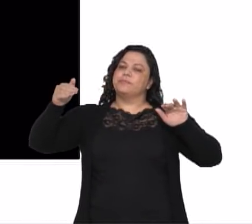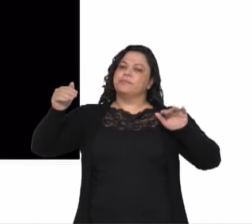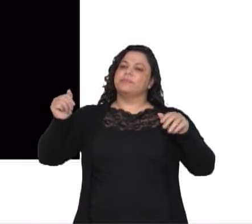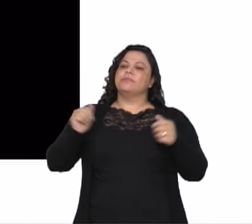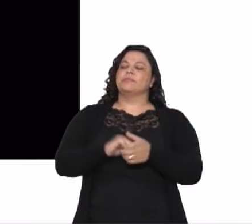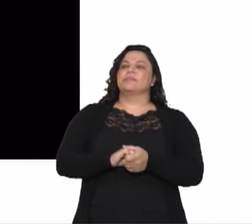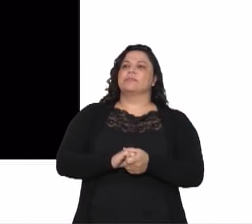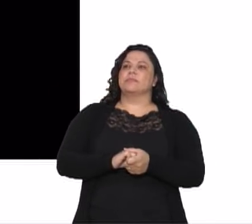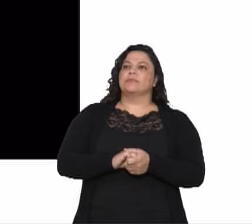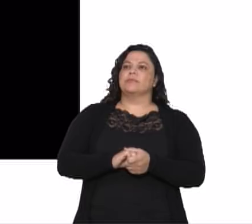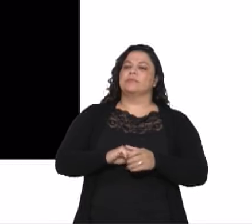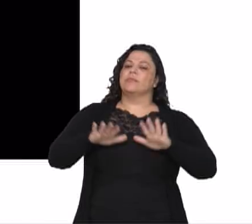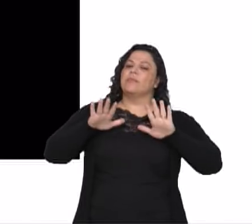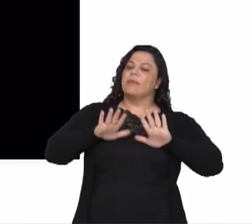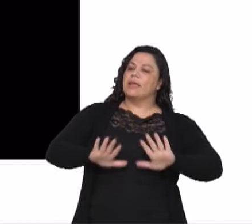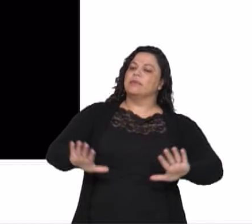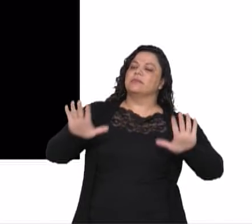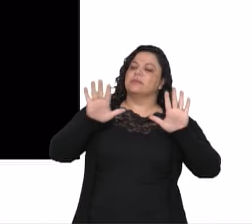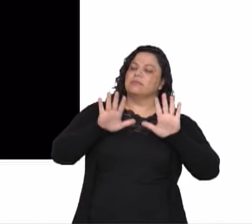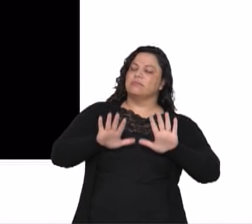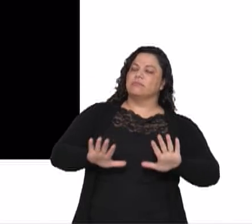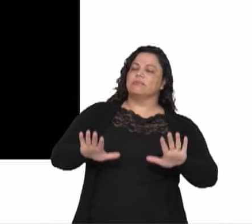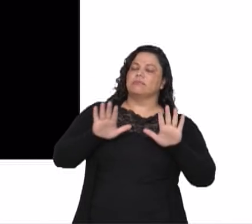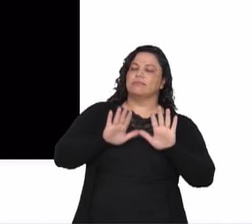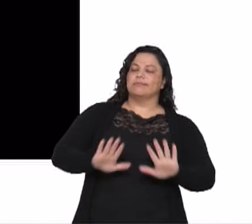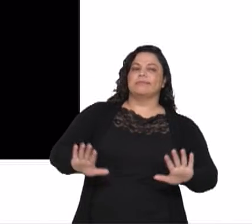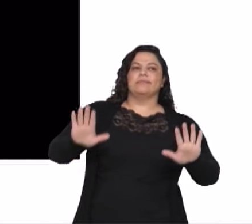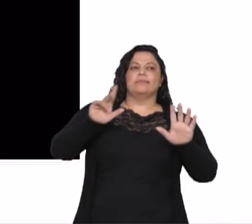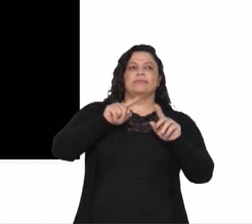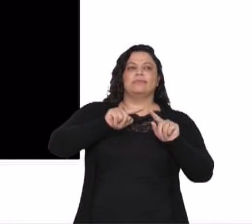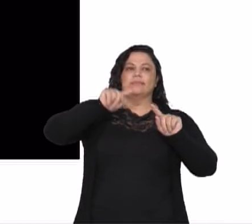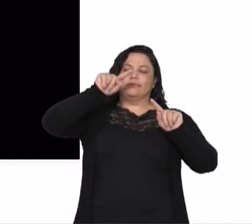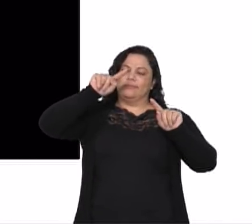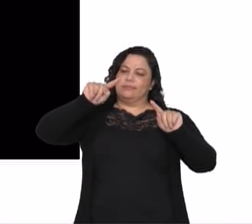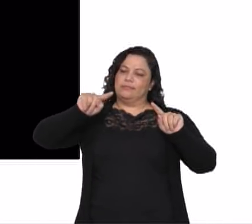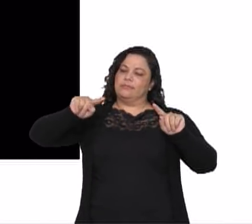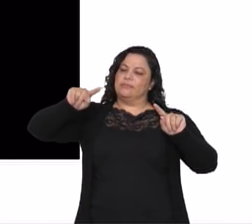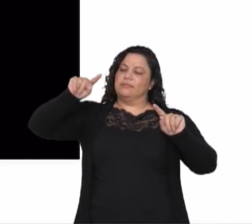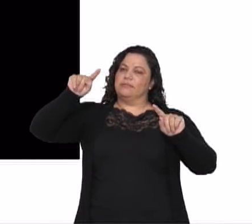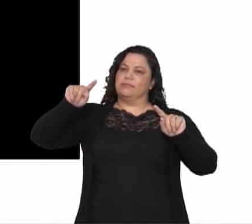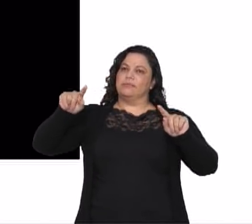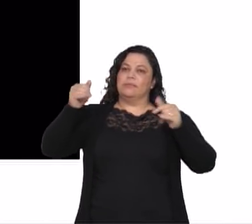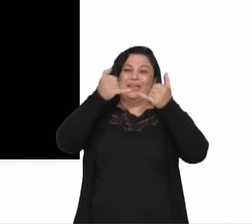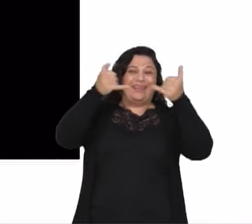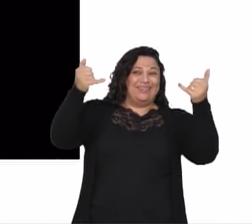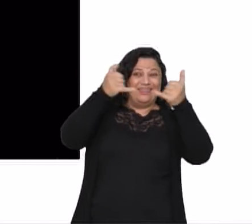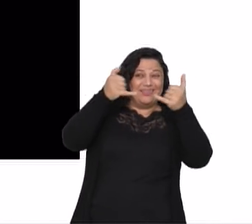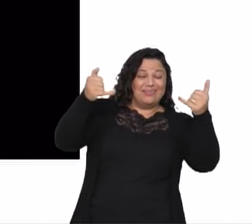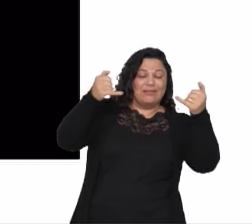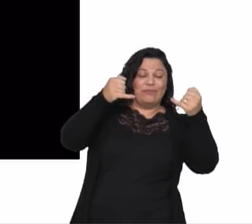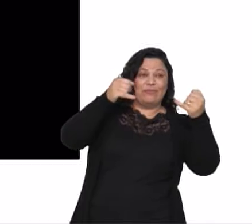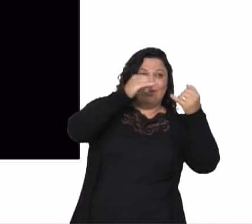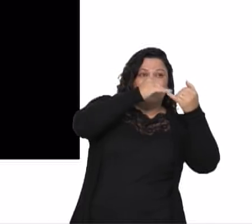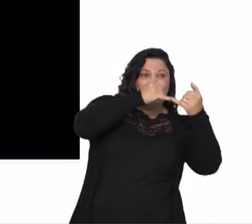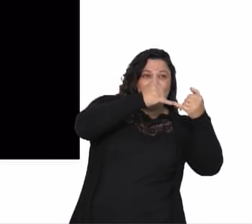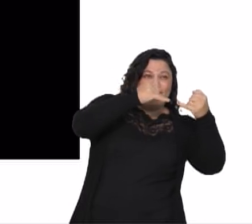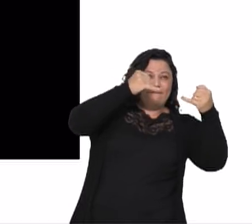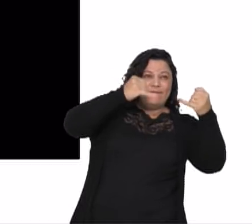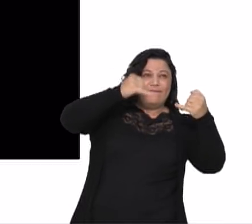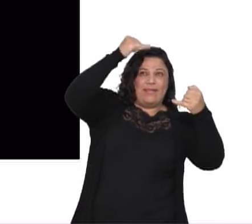menos velozes. Então temos ondas não tão finas. Então o som vai se tornando